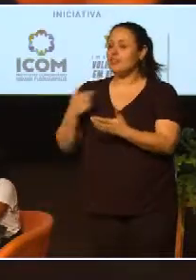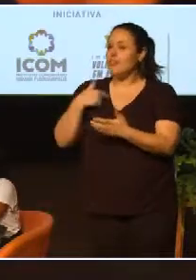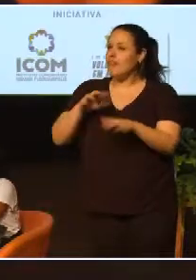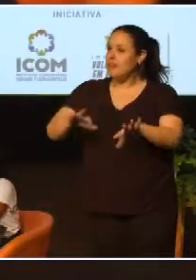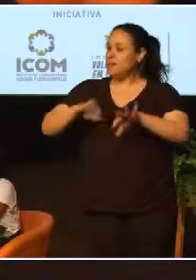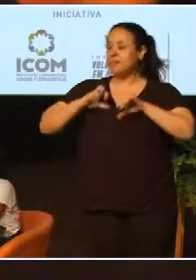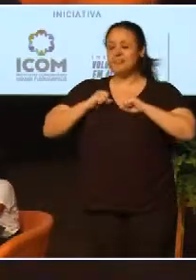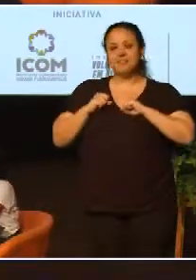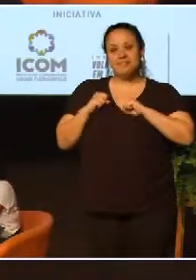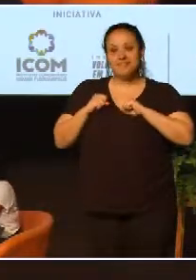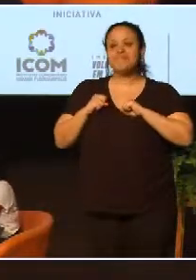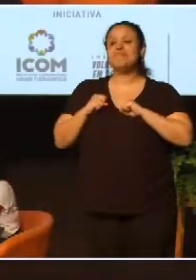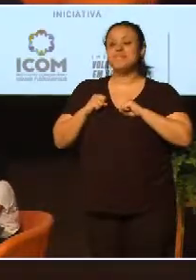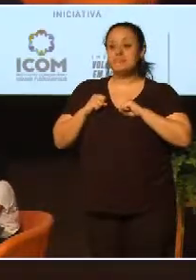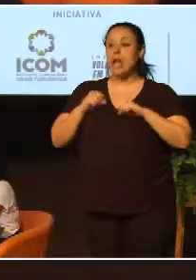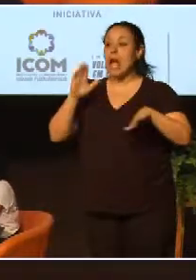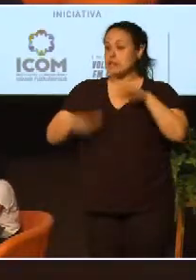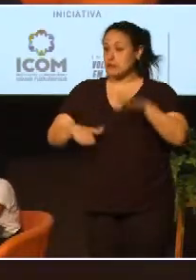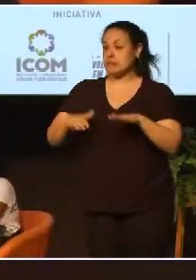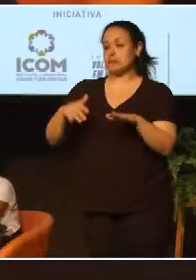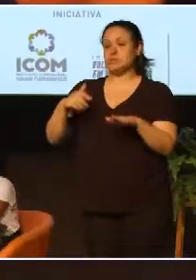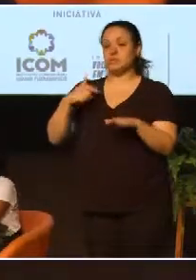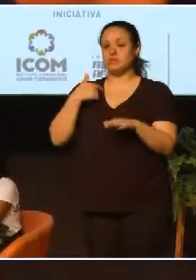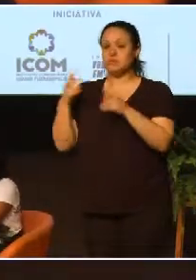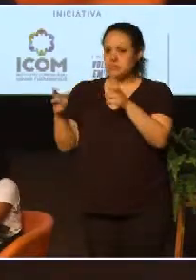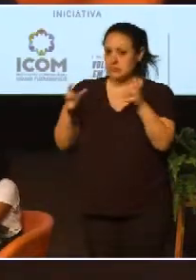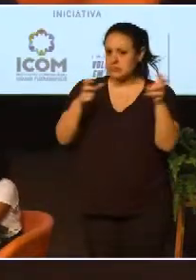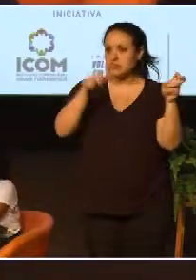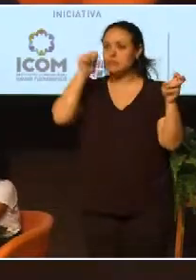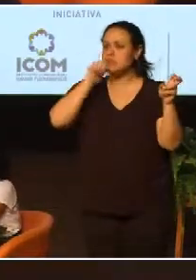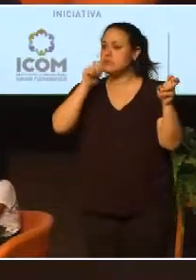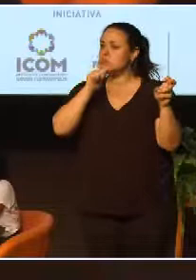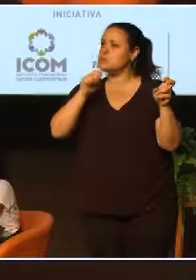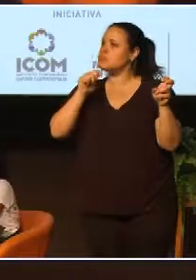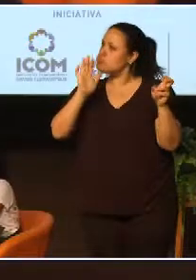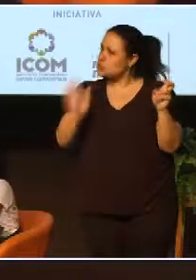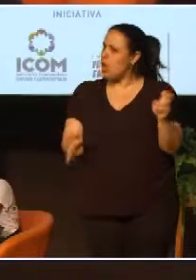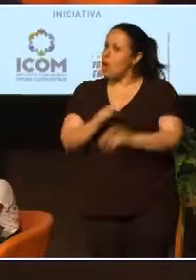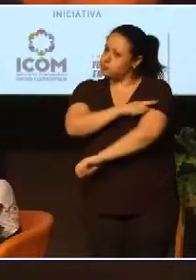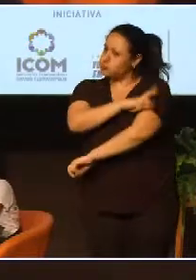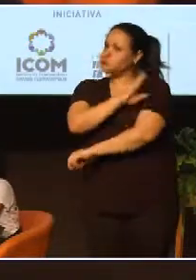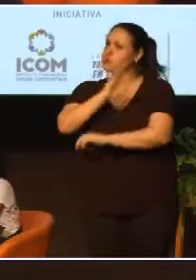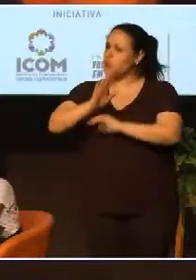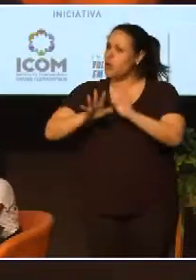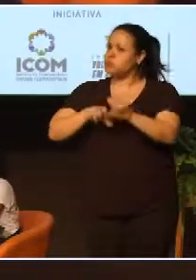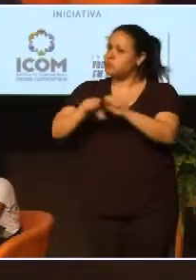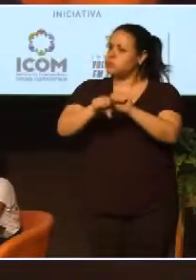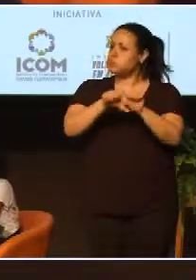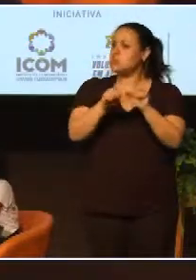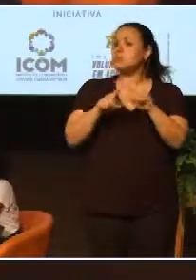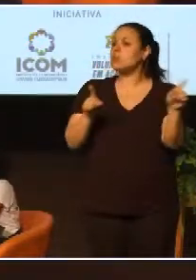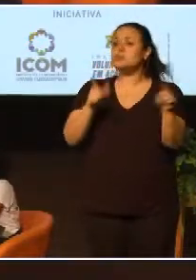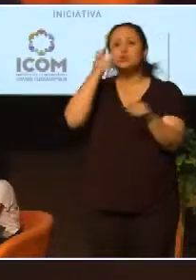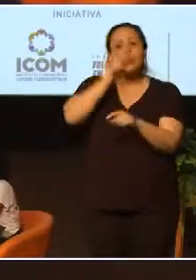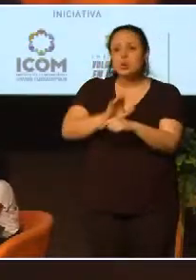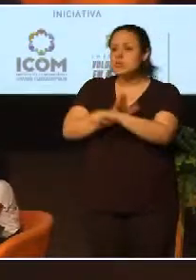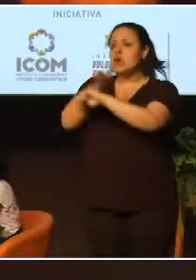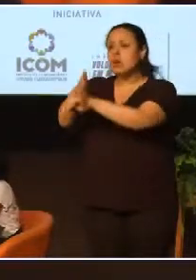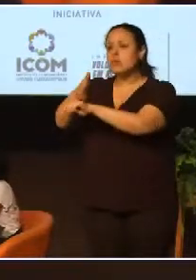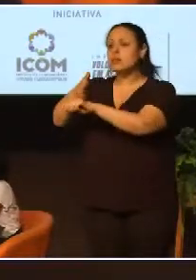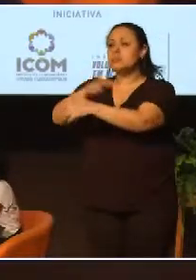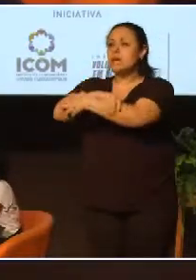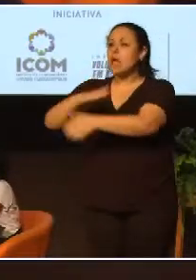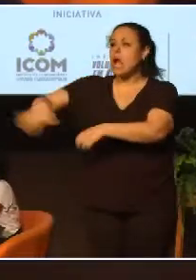Poxa, a gente não está conseguindo se inserir no mercado de trabalho formal, por mais escolaridade que eu tenha, então vamos se virar e vamos empreender.